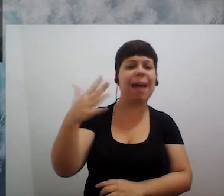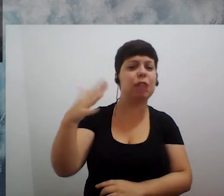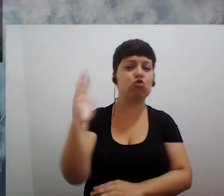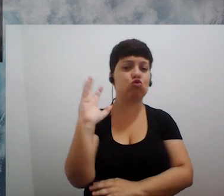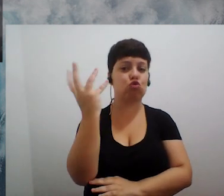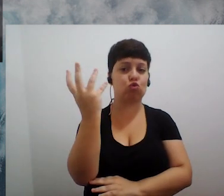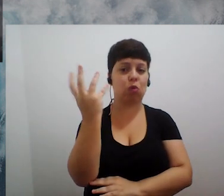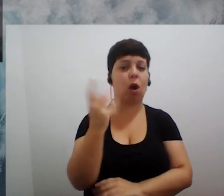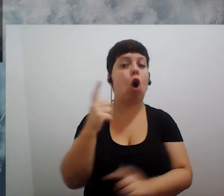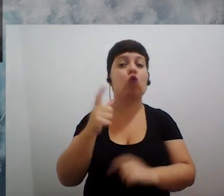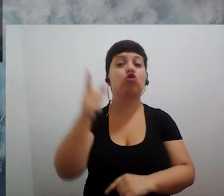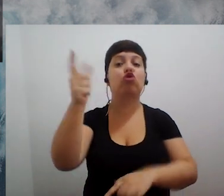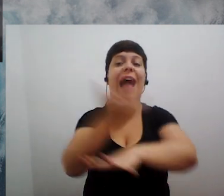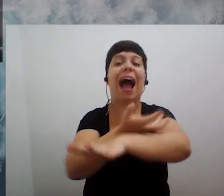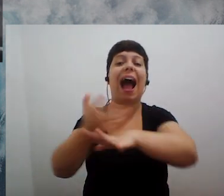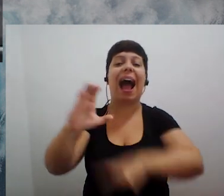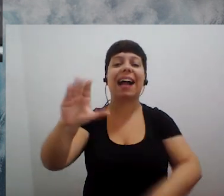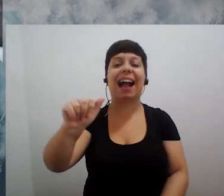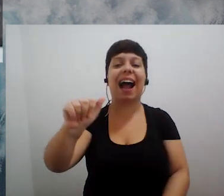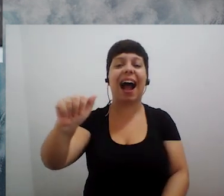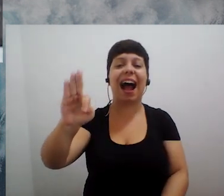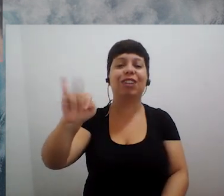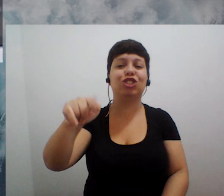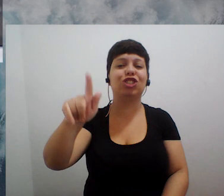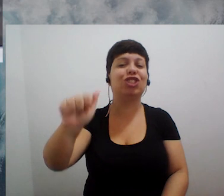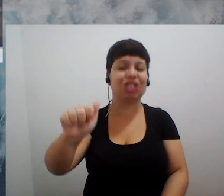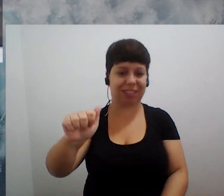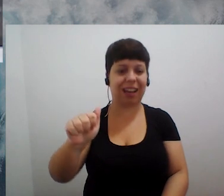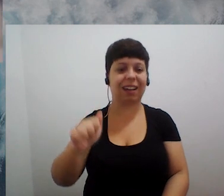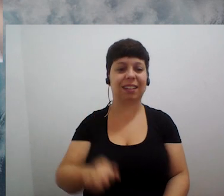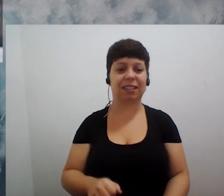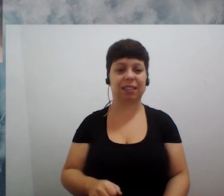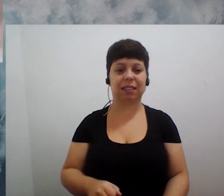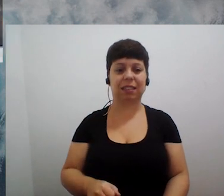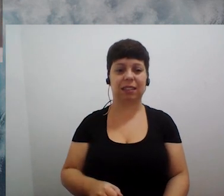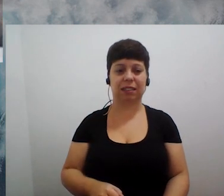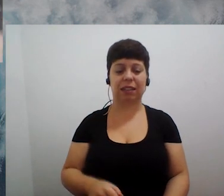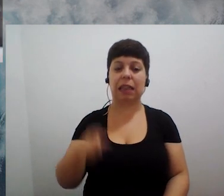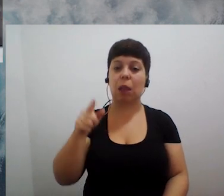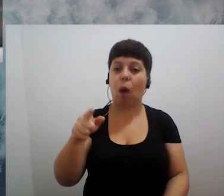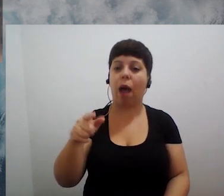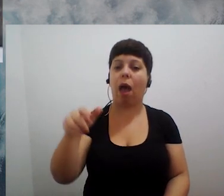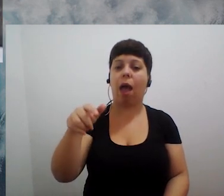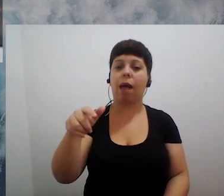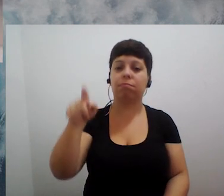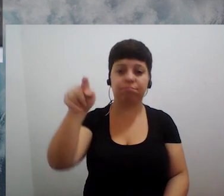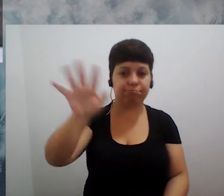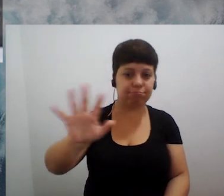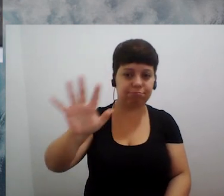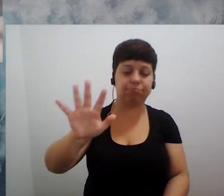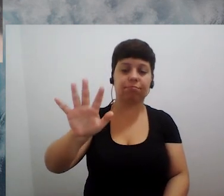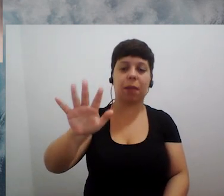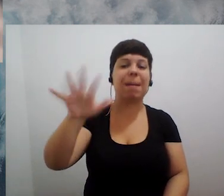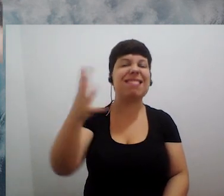médio, e ela é lá da Caatinga, na verdade, né? Lá do sertão, então ela tem essa coisa, assim, de ser de um ambiente mais